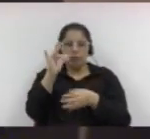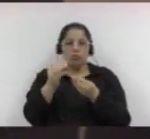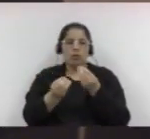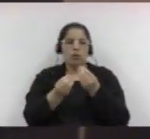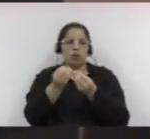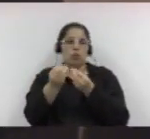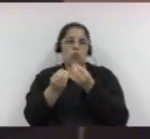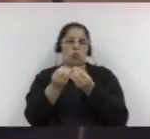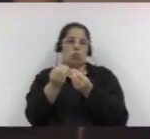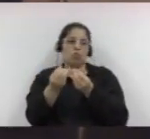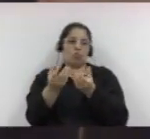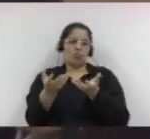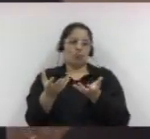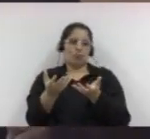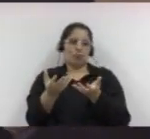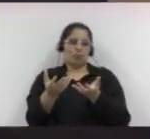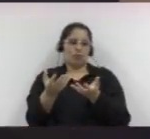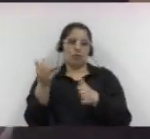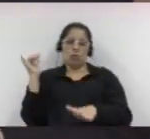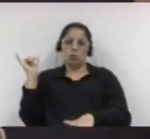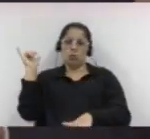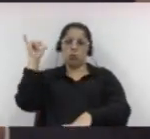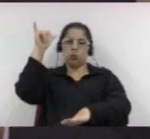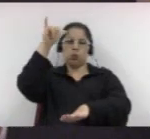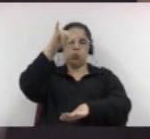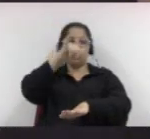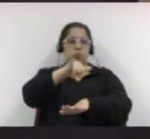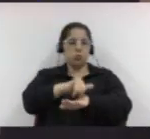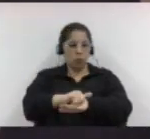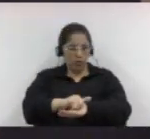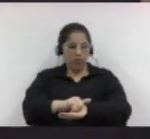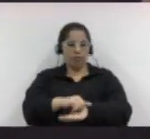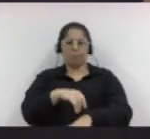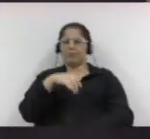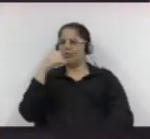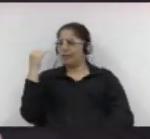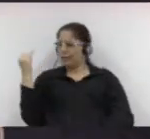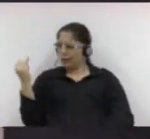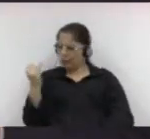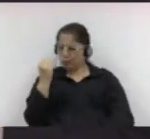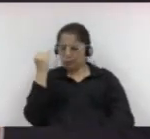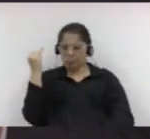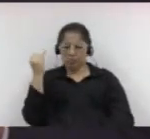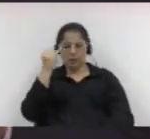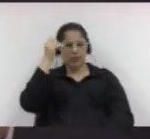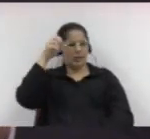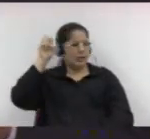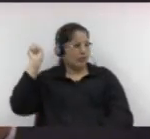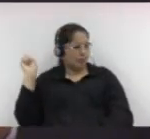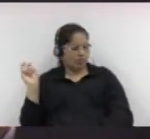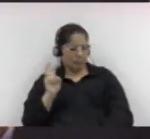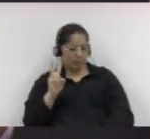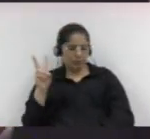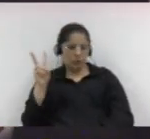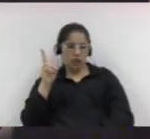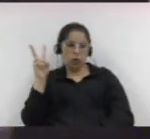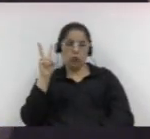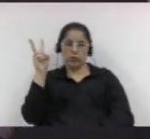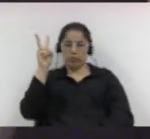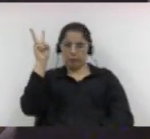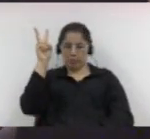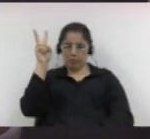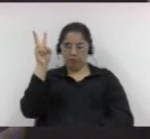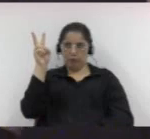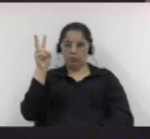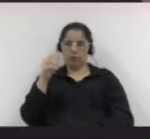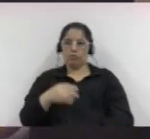de saber o que é um aeroporto em uma cidade, mas é algo muito valoroso, vai trazer para